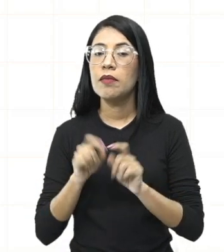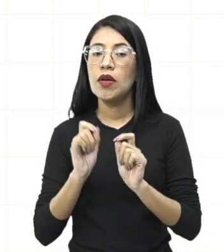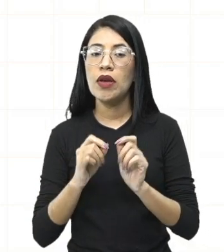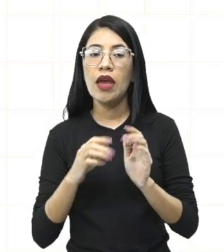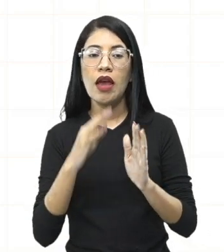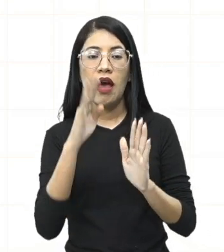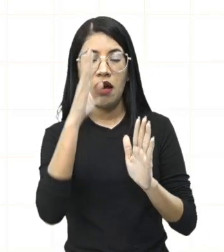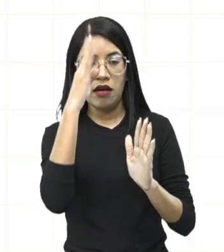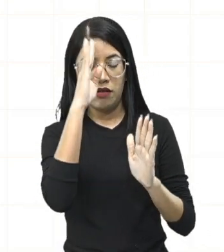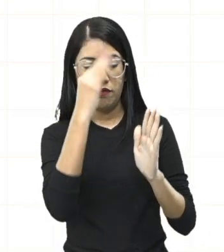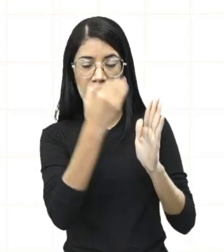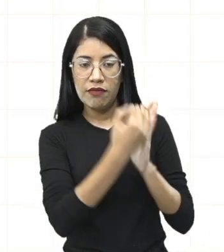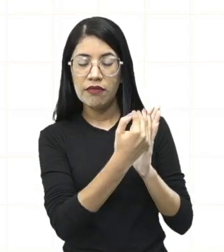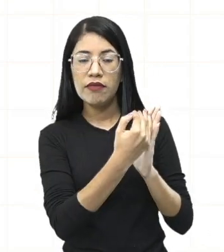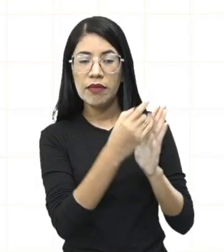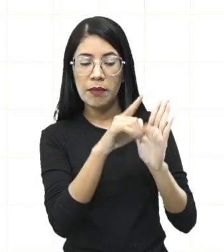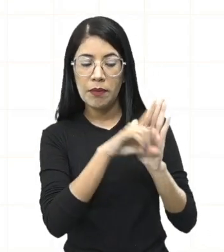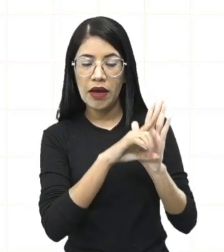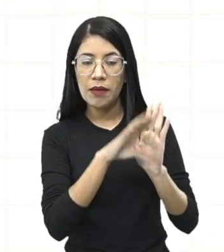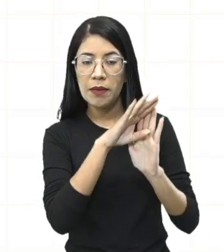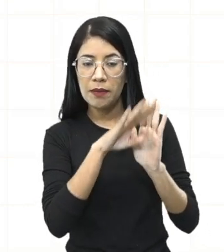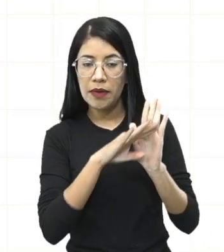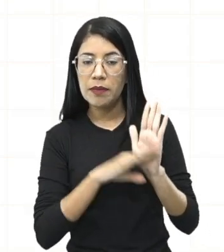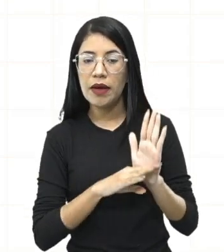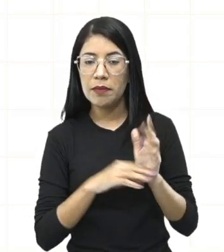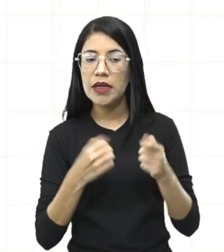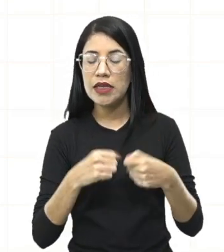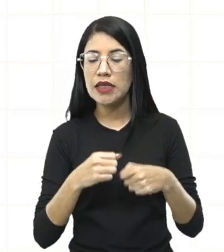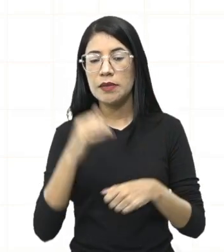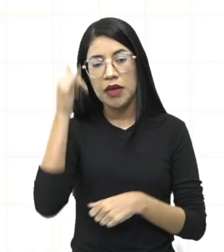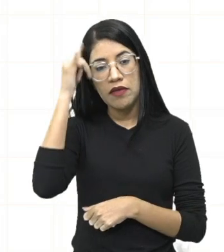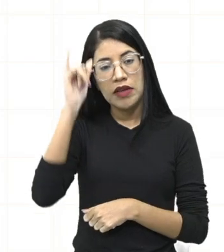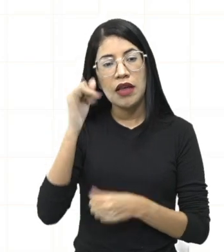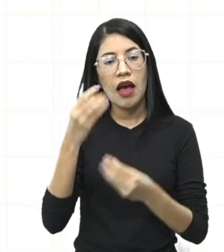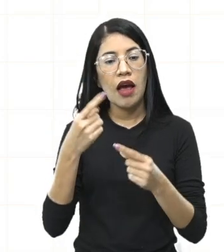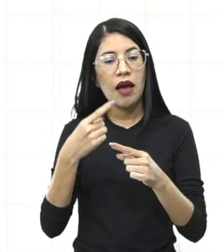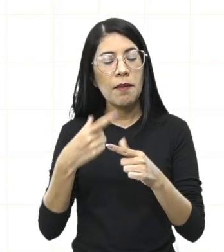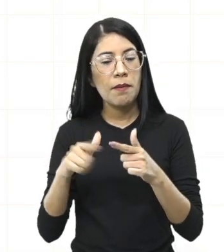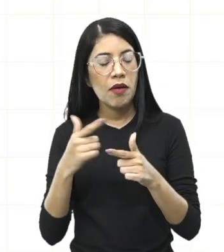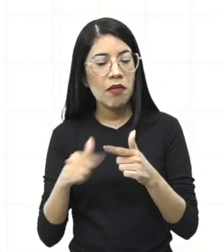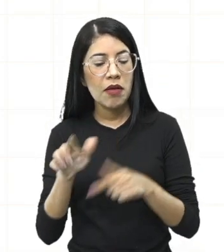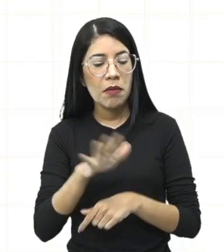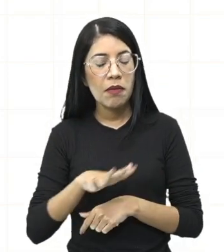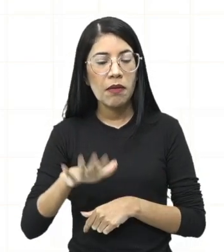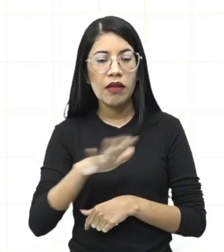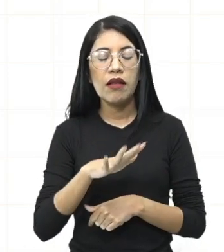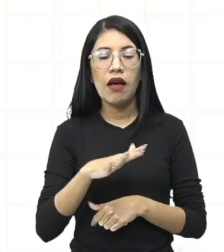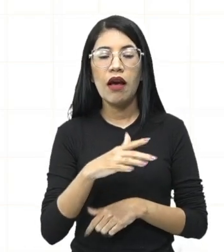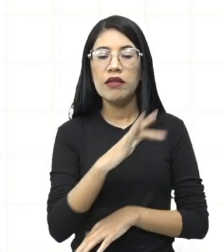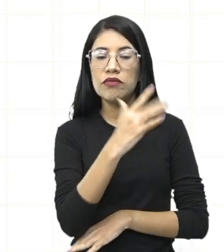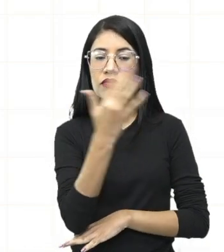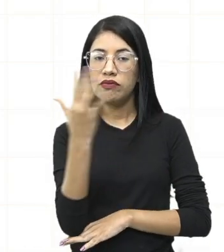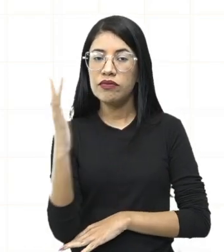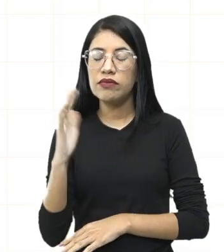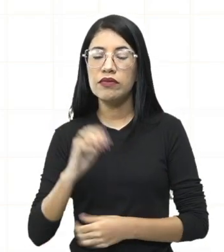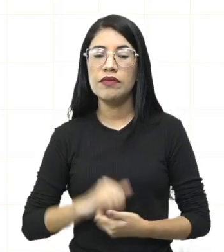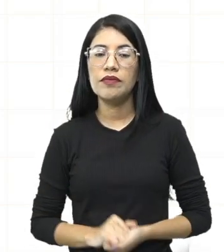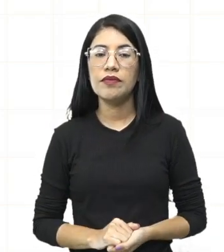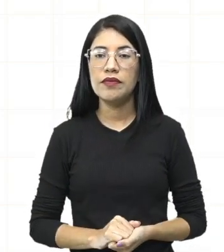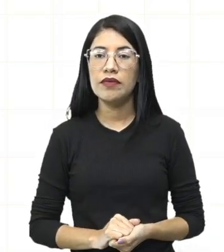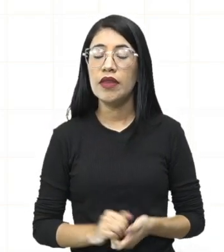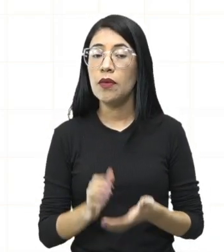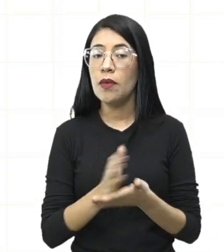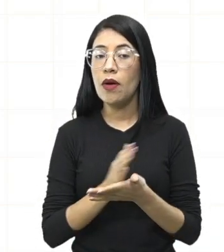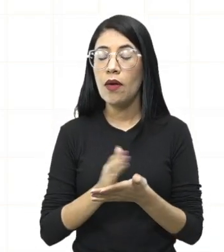as diretrizes, tá bom? Para minimizar o impacto dentro dessas terras, tá bom? Então,